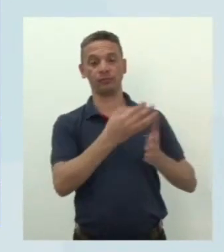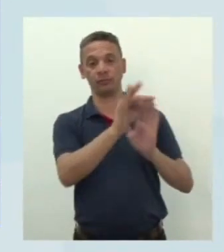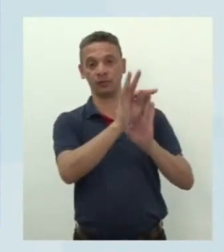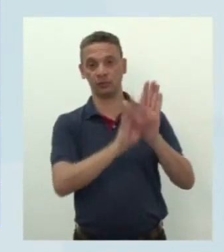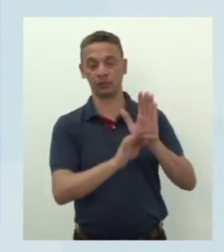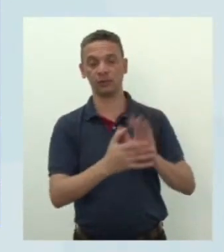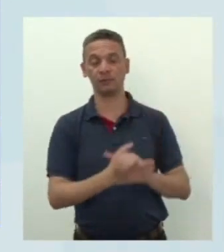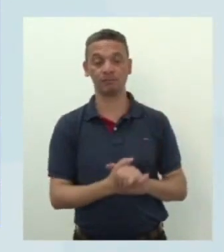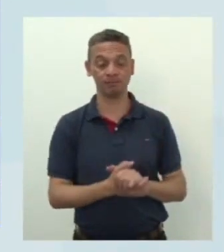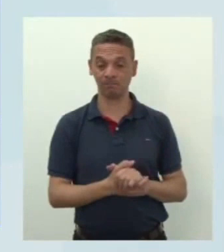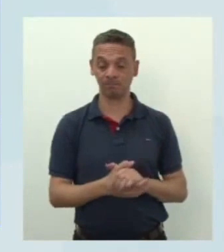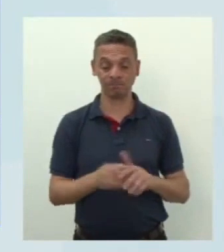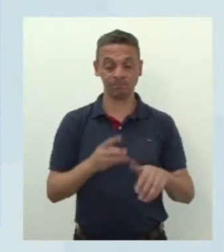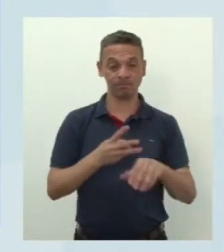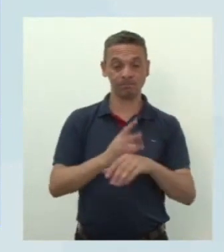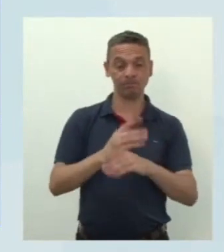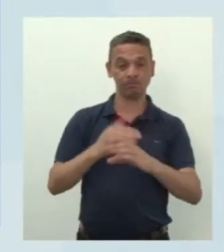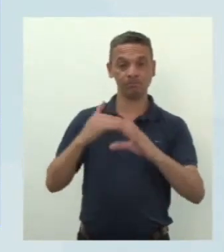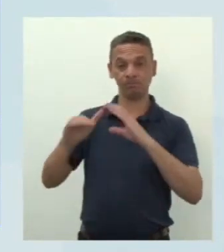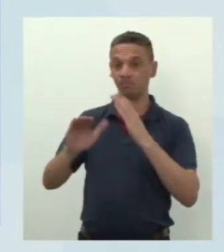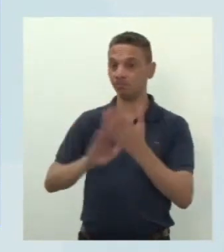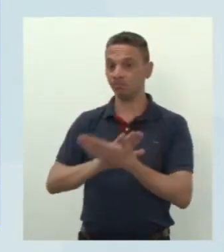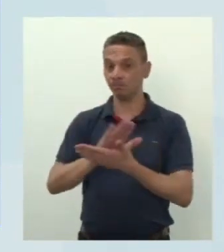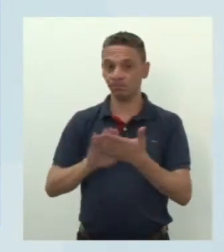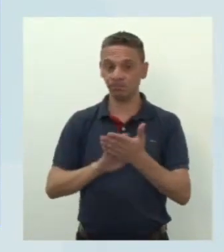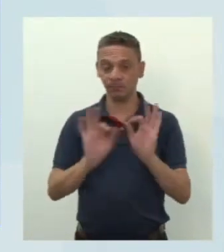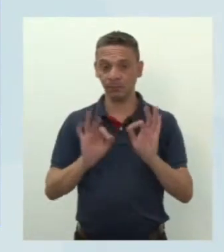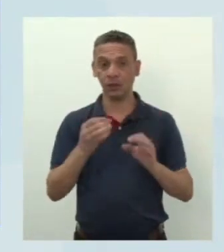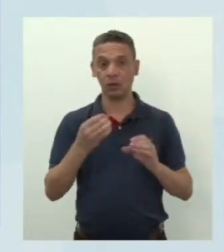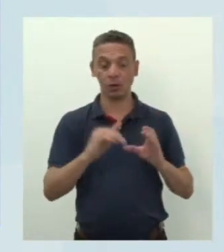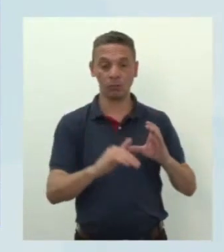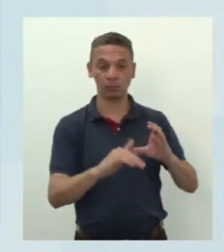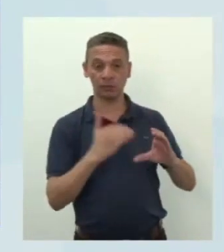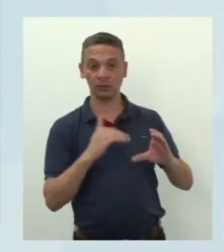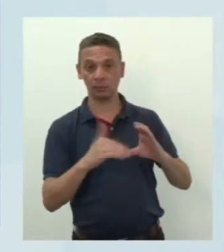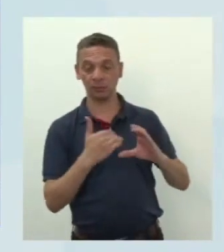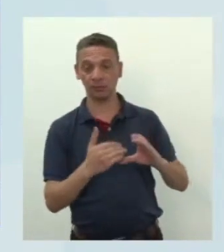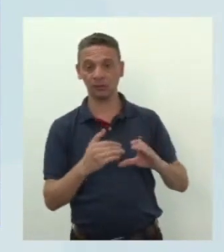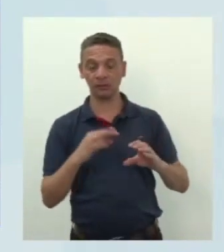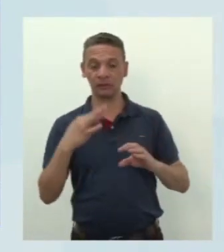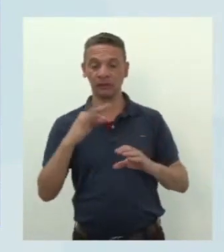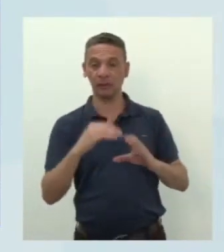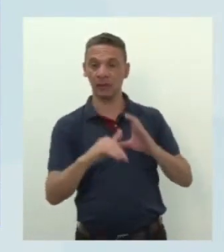fosse possível que ele receber esse